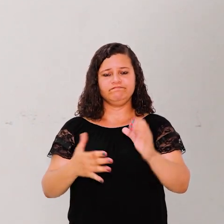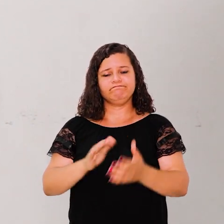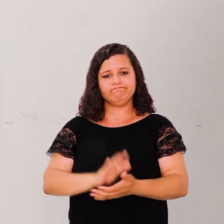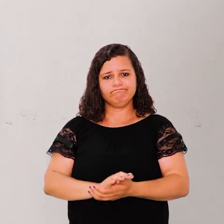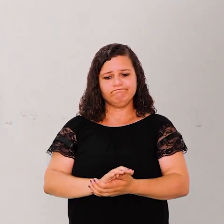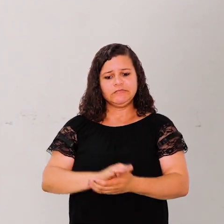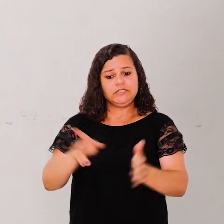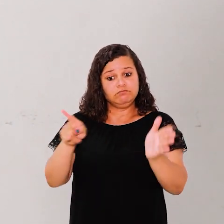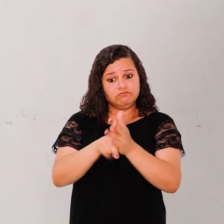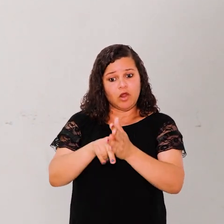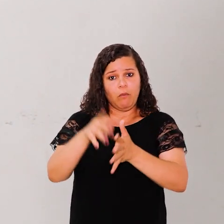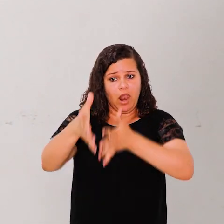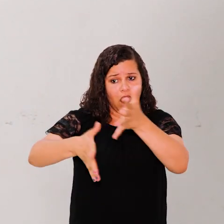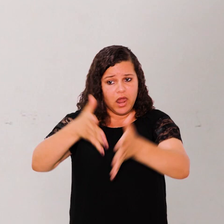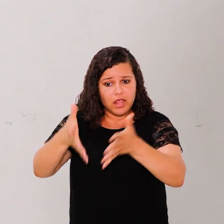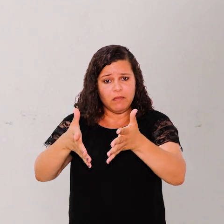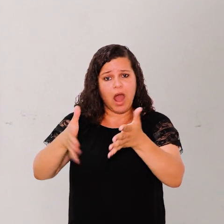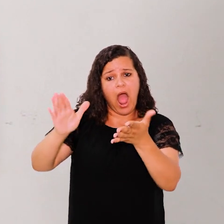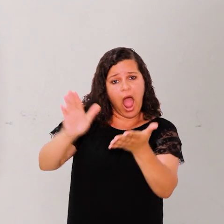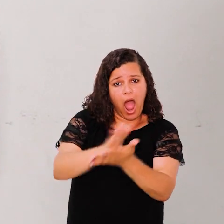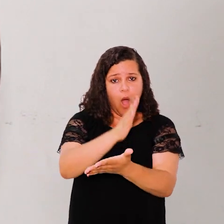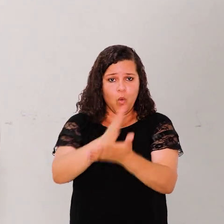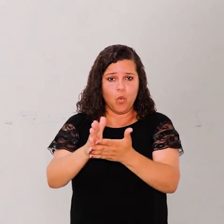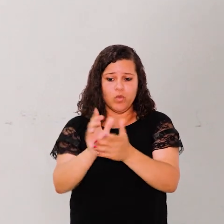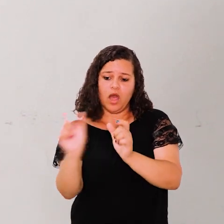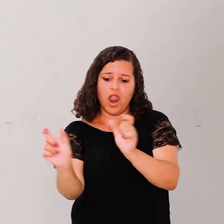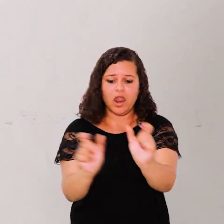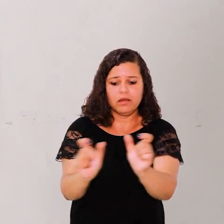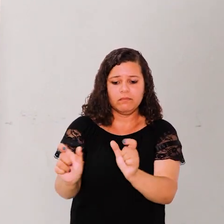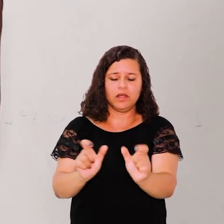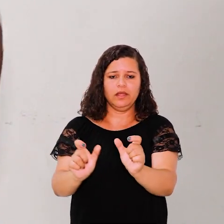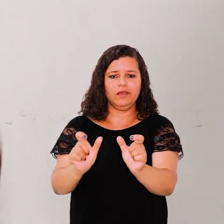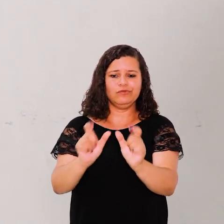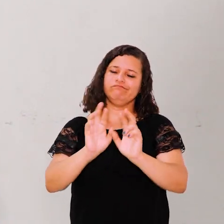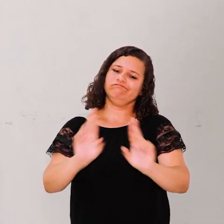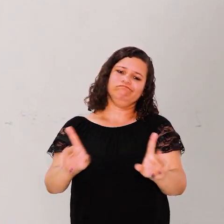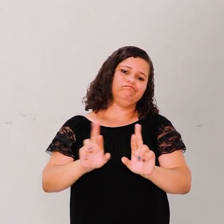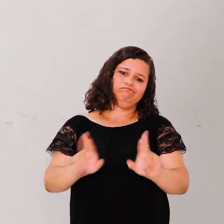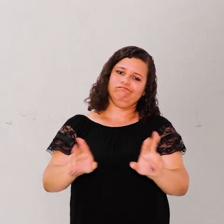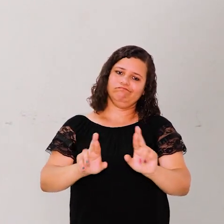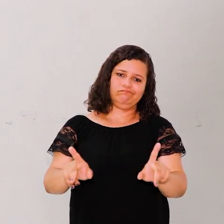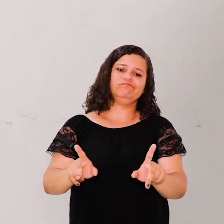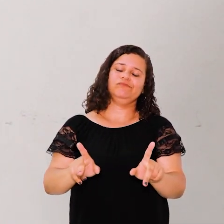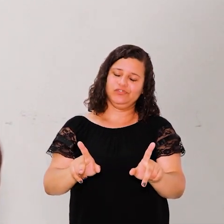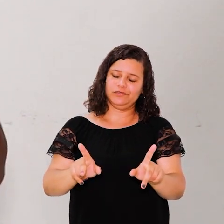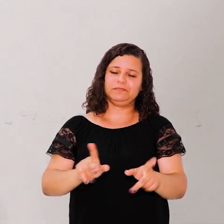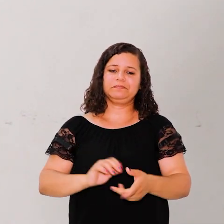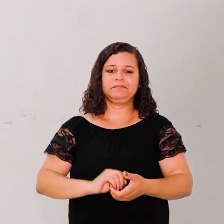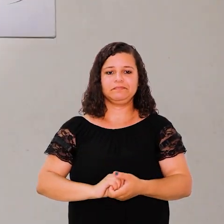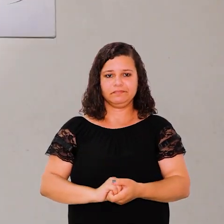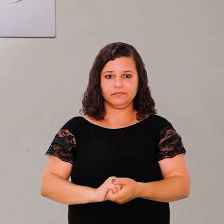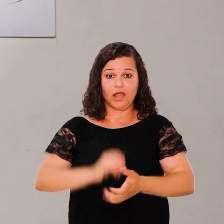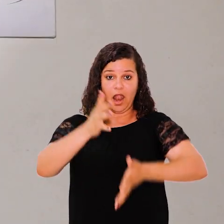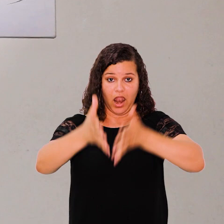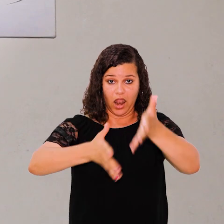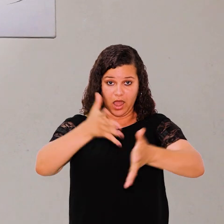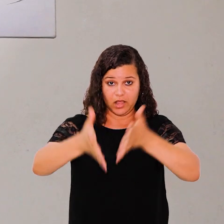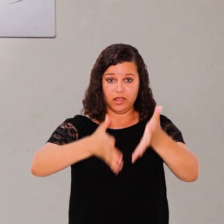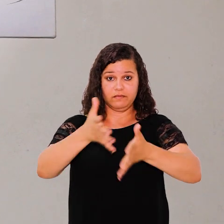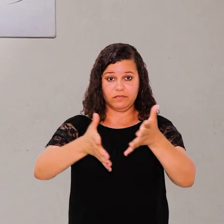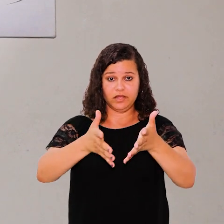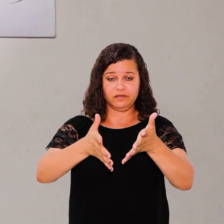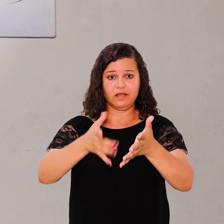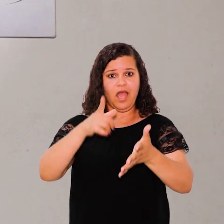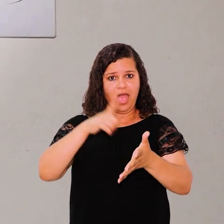que, na Libras, alguns elementos não são iguais, são diferentes. A